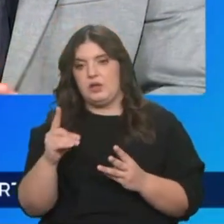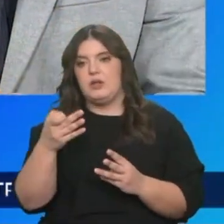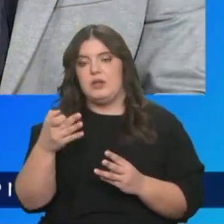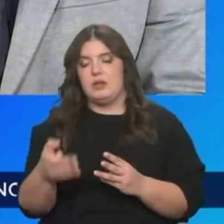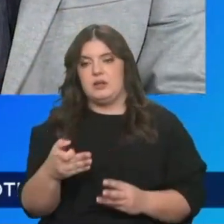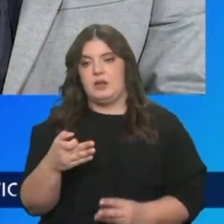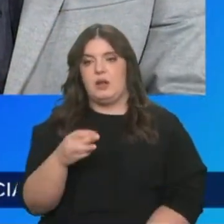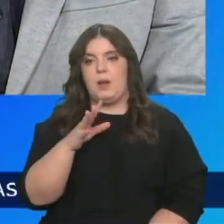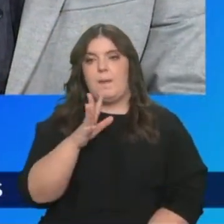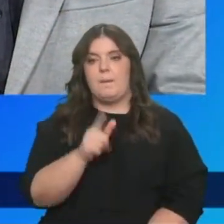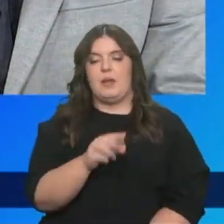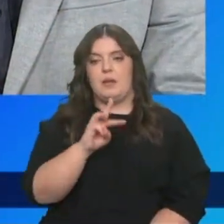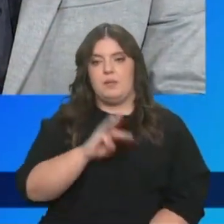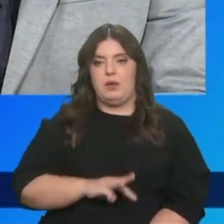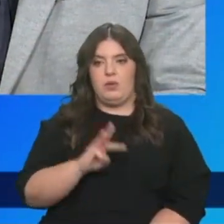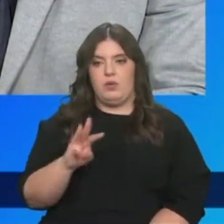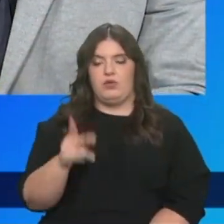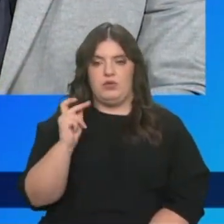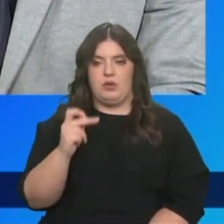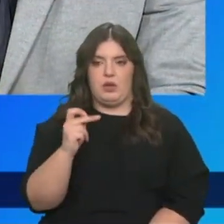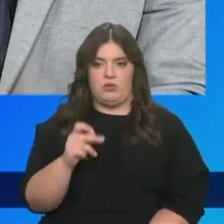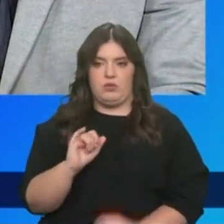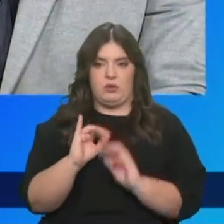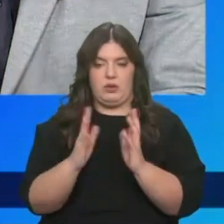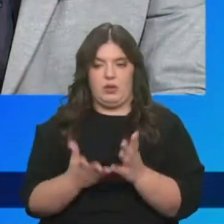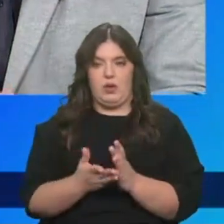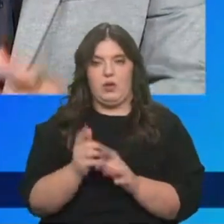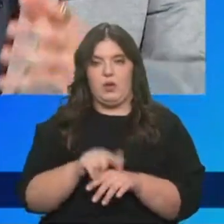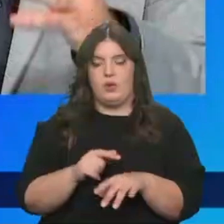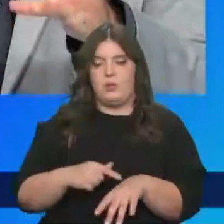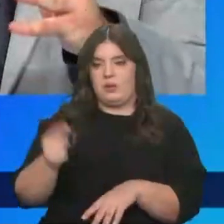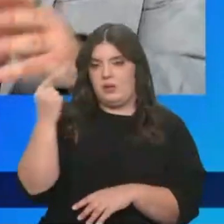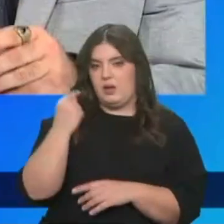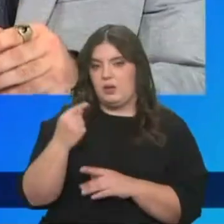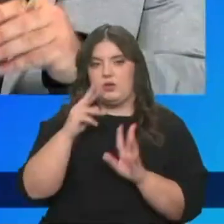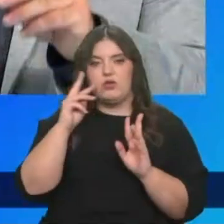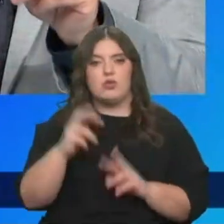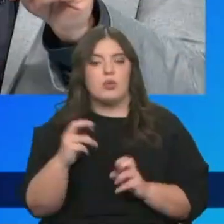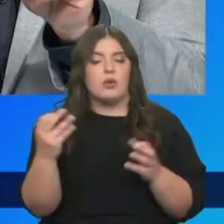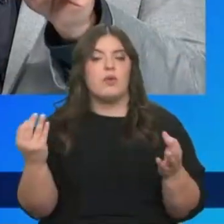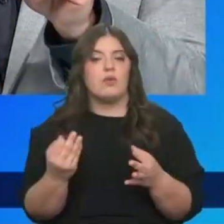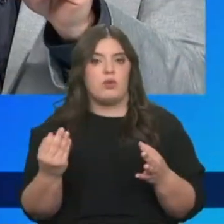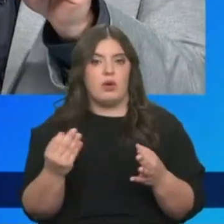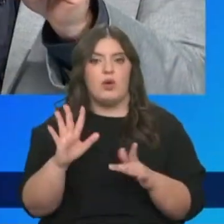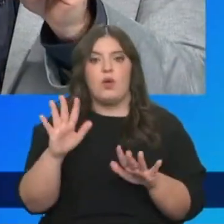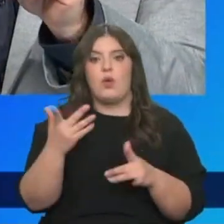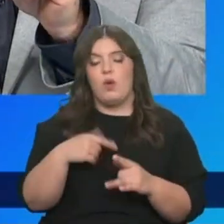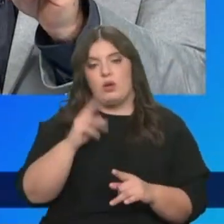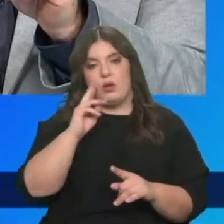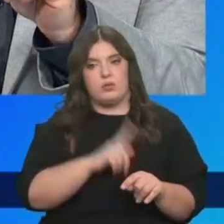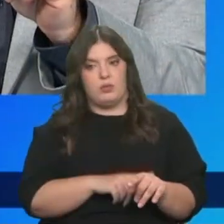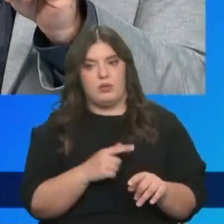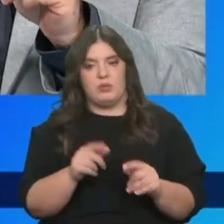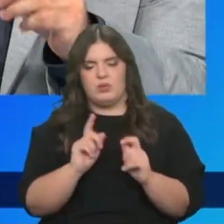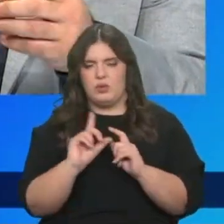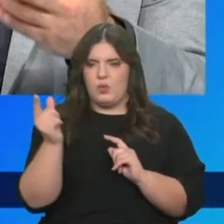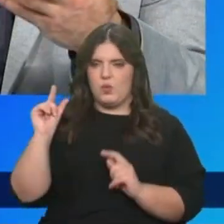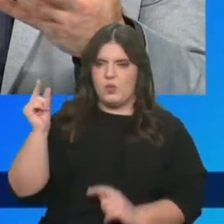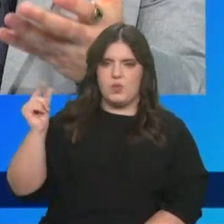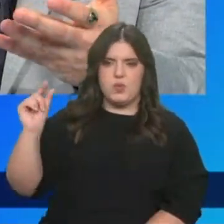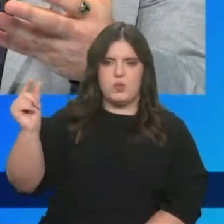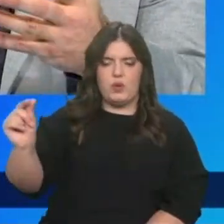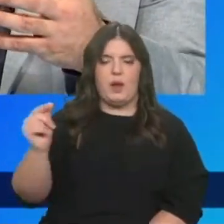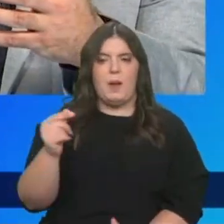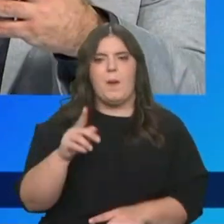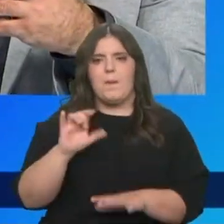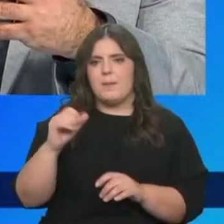7 mil milhões de anos, obviamente, no passado. E o que eles descobriram foi o seguinte: quando olhamos para os tempos mais distantes, portanto, os primeiros tempos